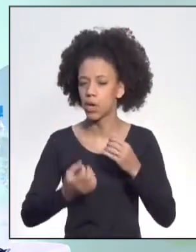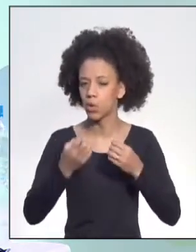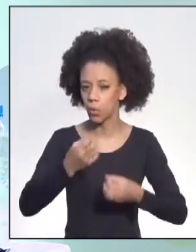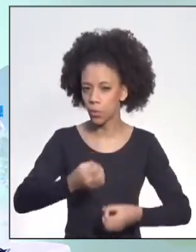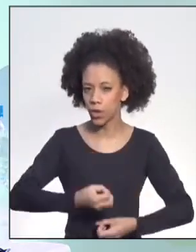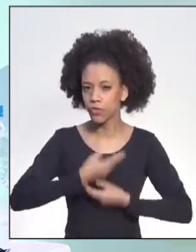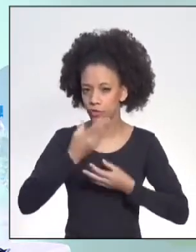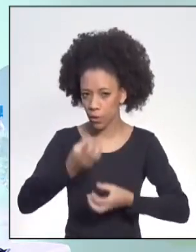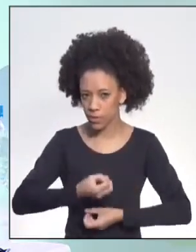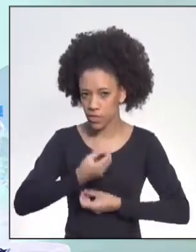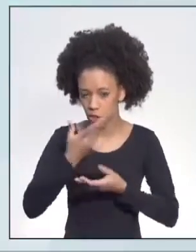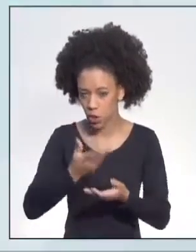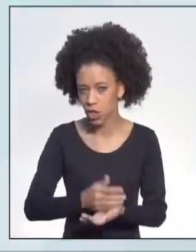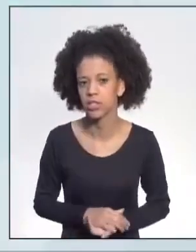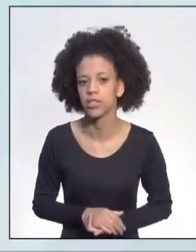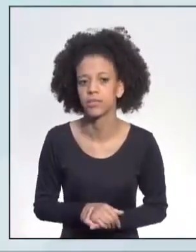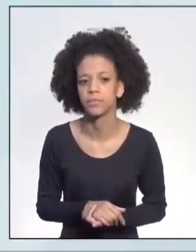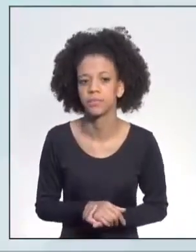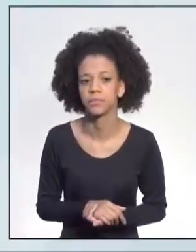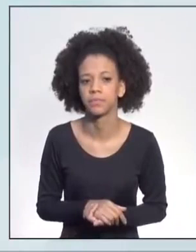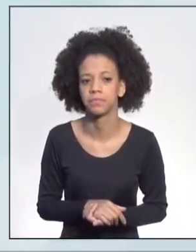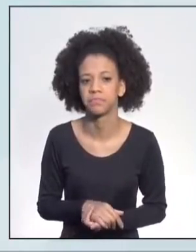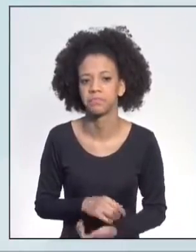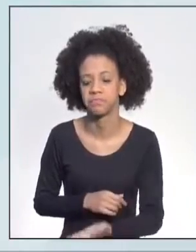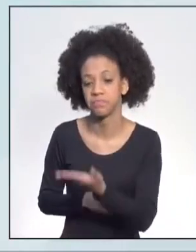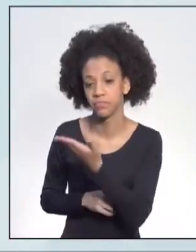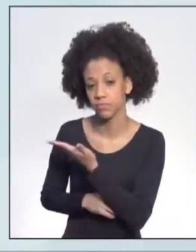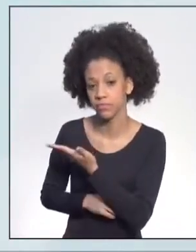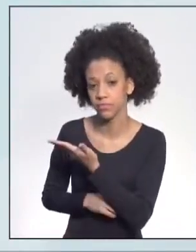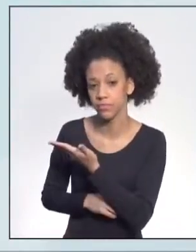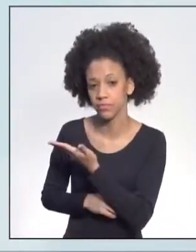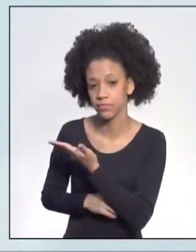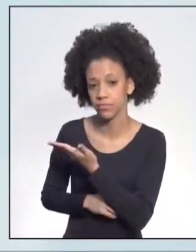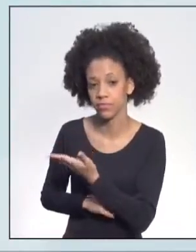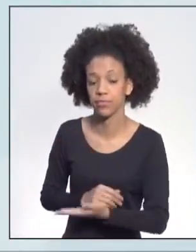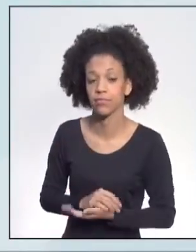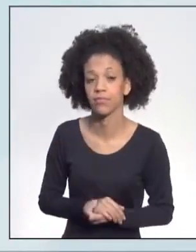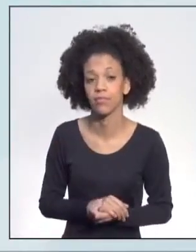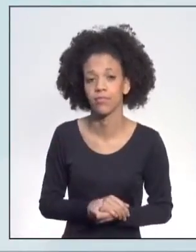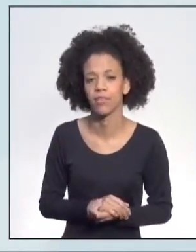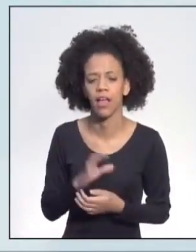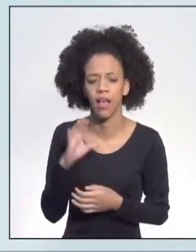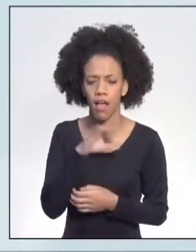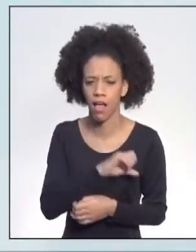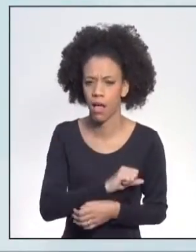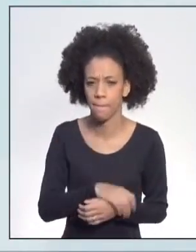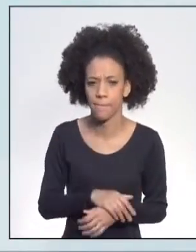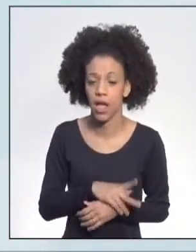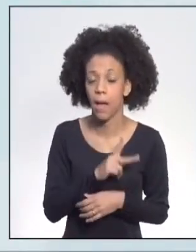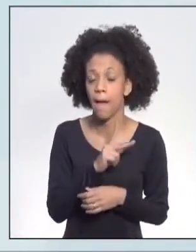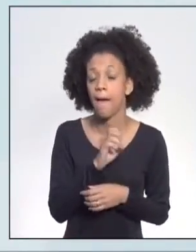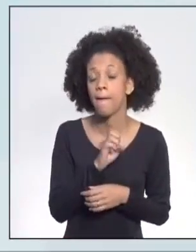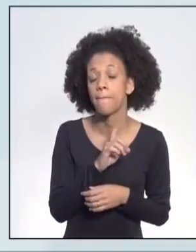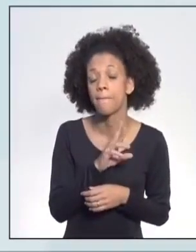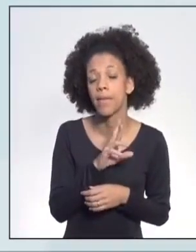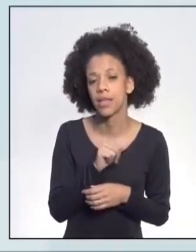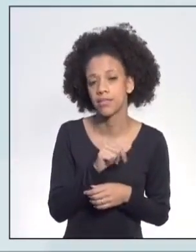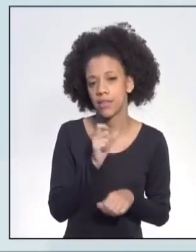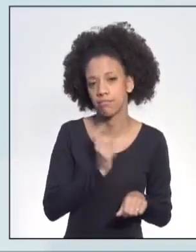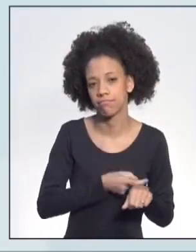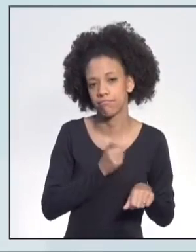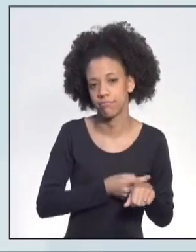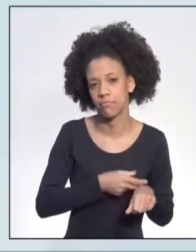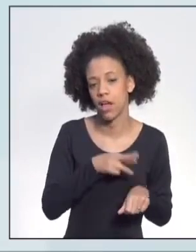Eu vou colocar na tela a próxima imagem aqui. Vou falar rapidamente sobre a Pedra de Roseta.